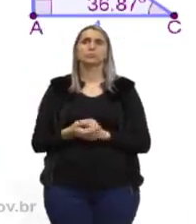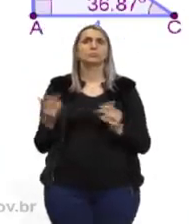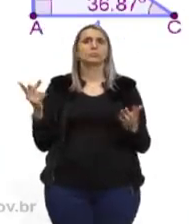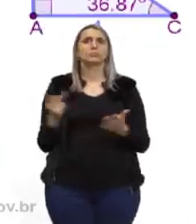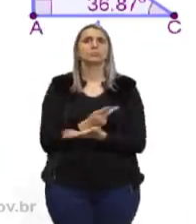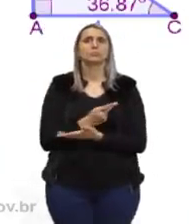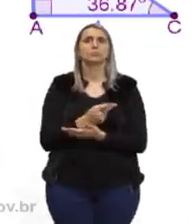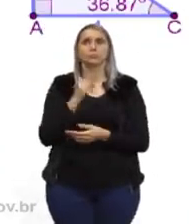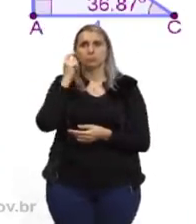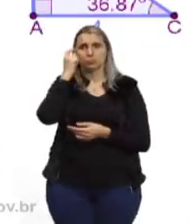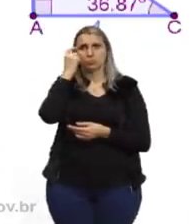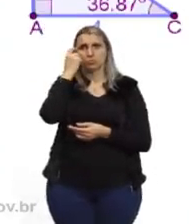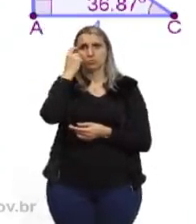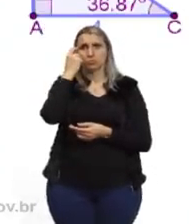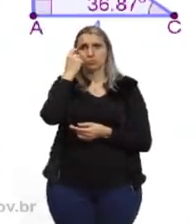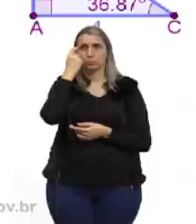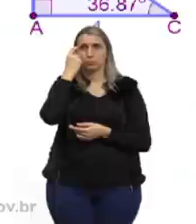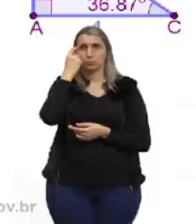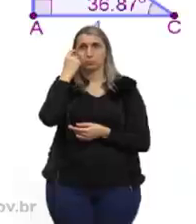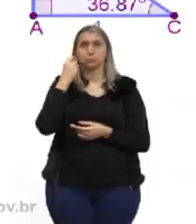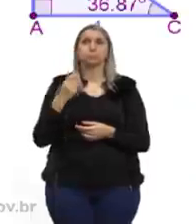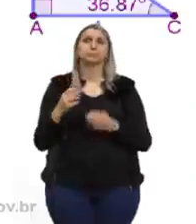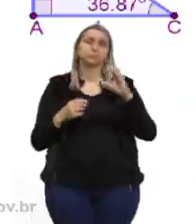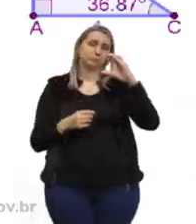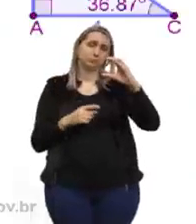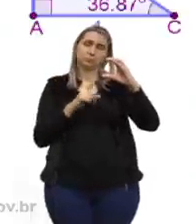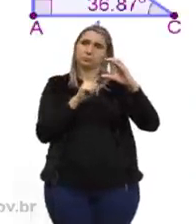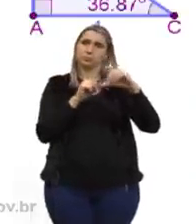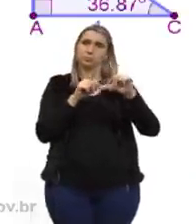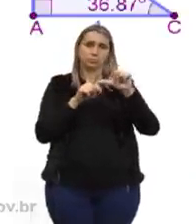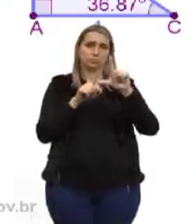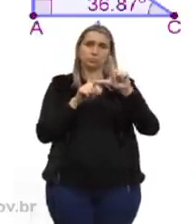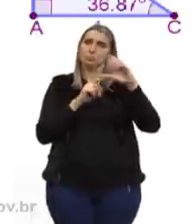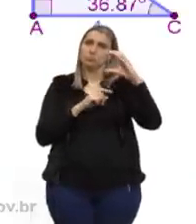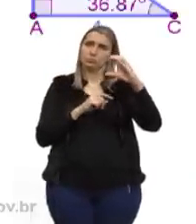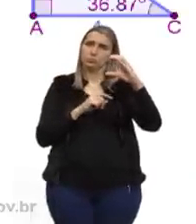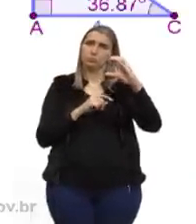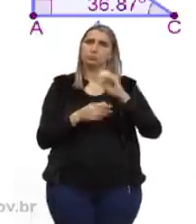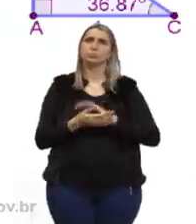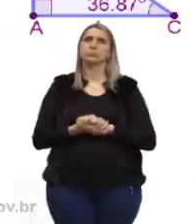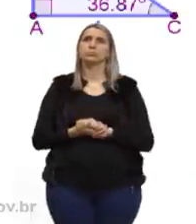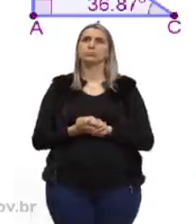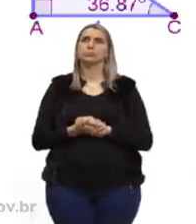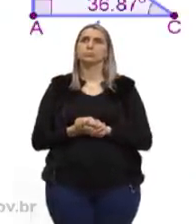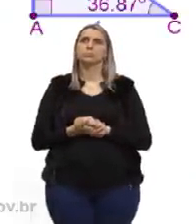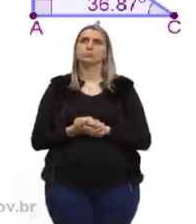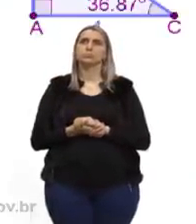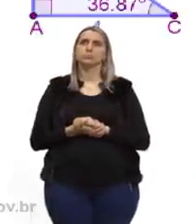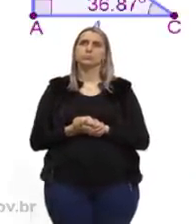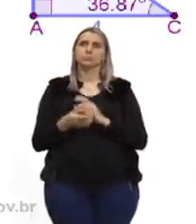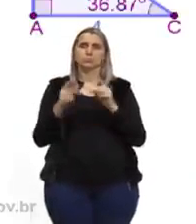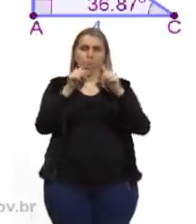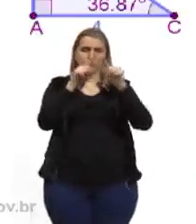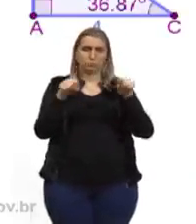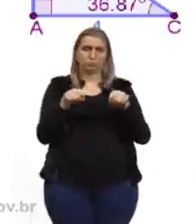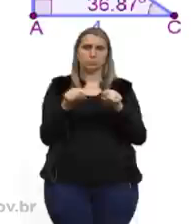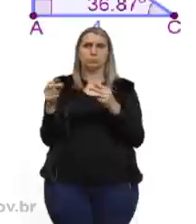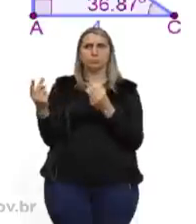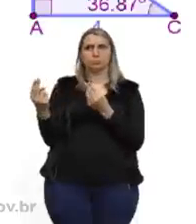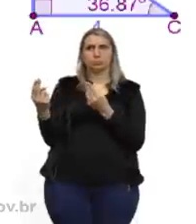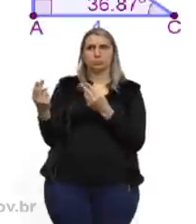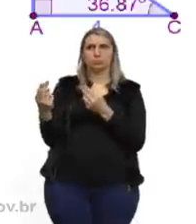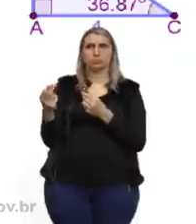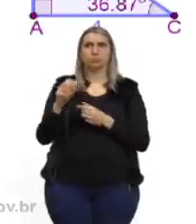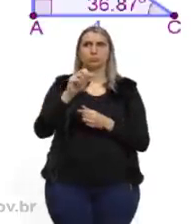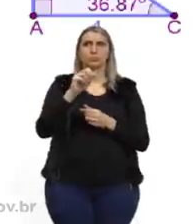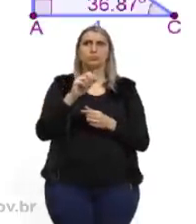incorreto. Questão, a terceira afirmativa para nós analisarmos. Os triângulos são semelhantes pelo caso